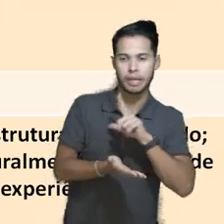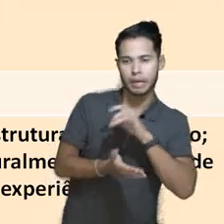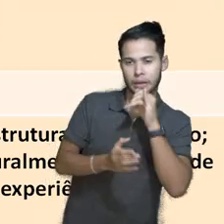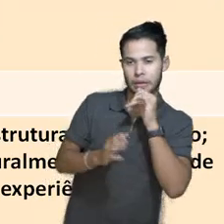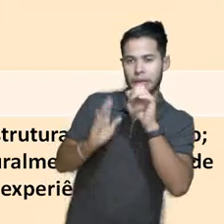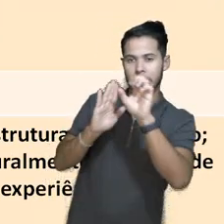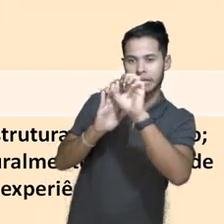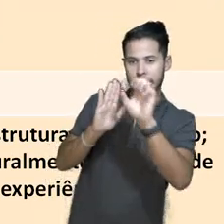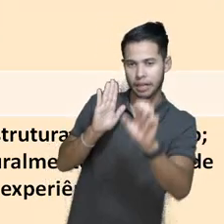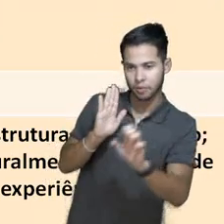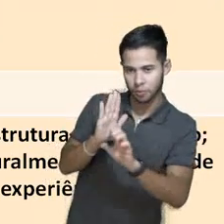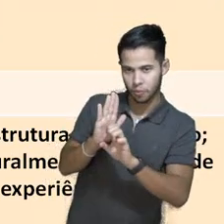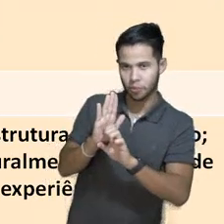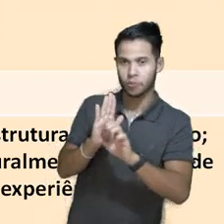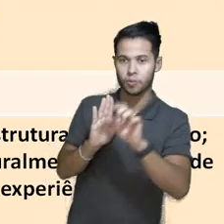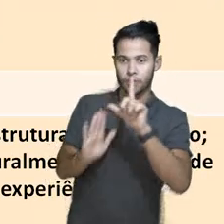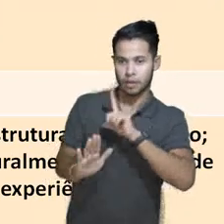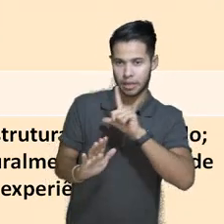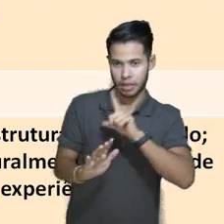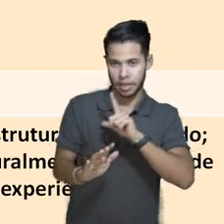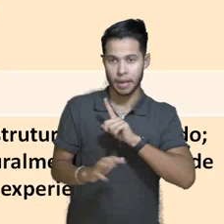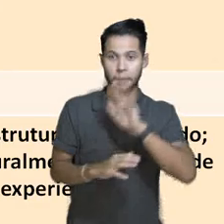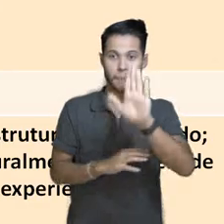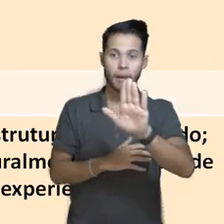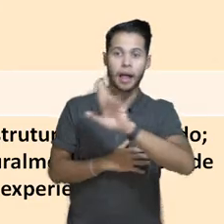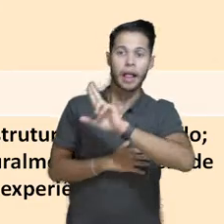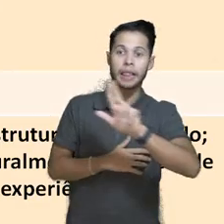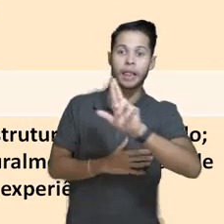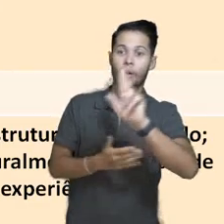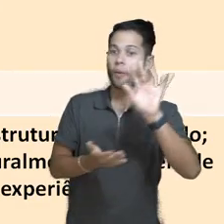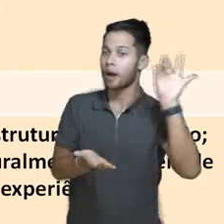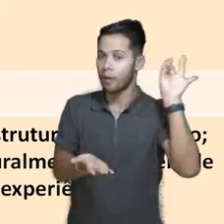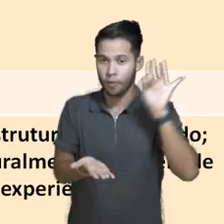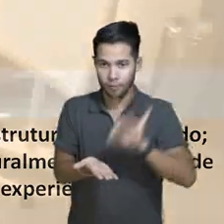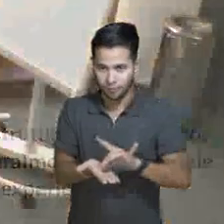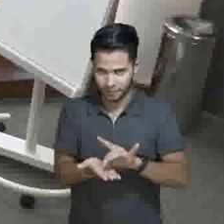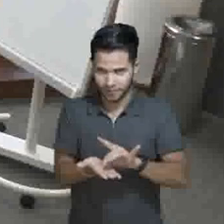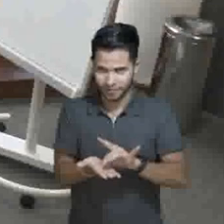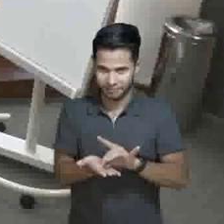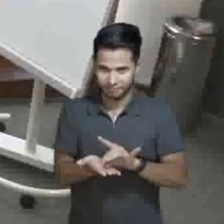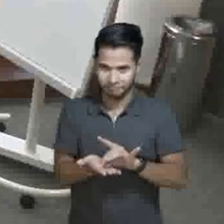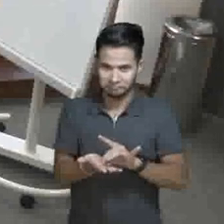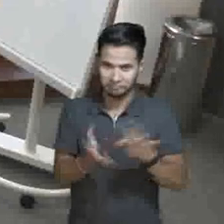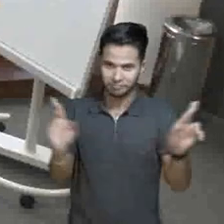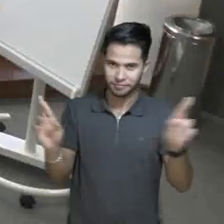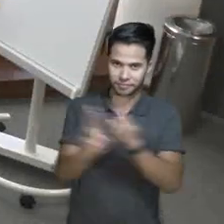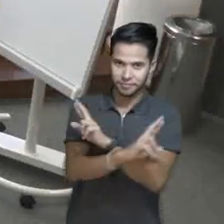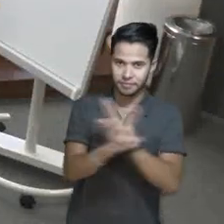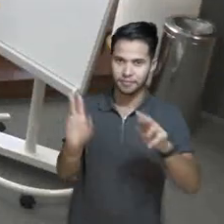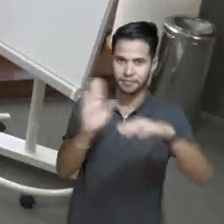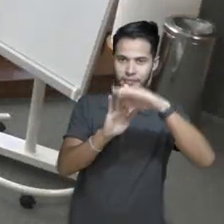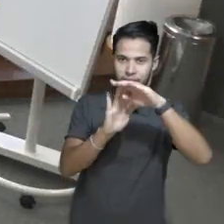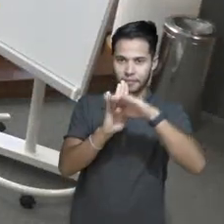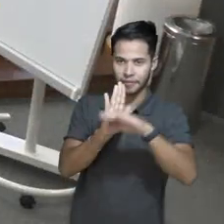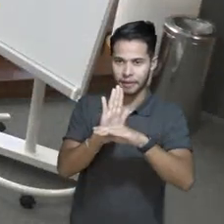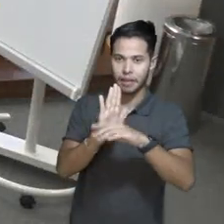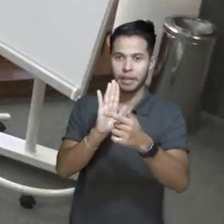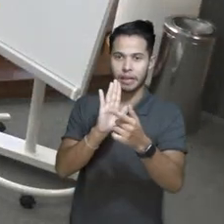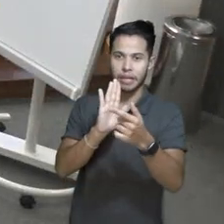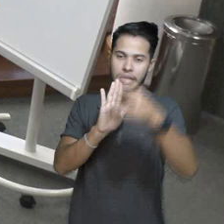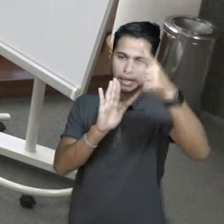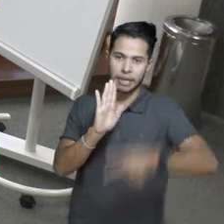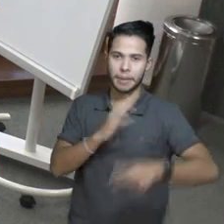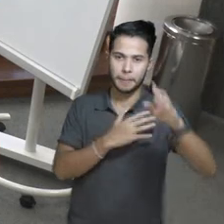pode existir Mas não é nada oficialmente conforme os parâmetros né do em nível de Brasil